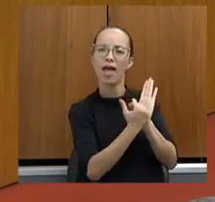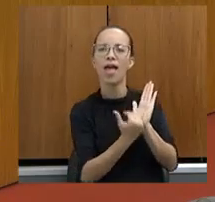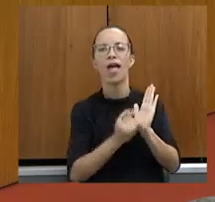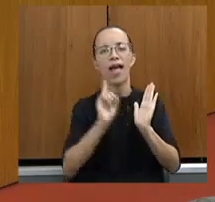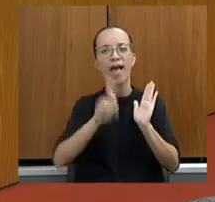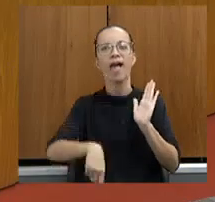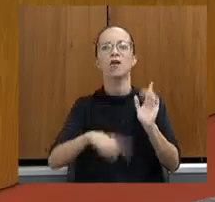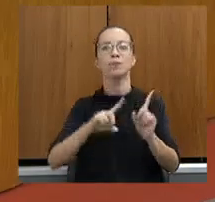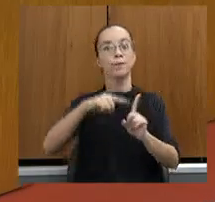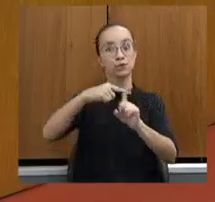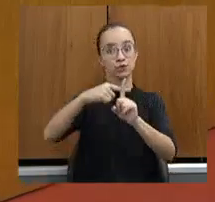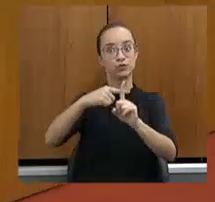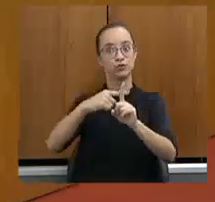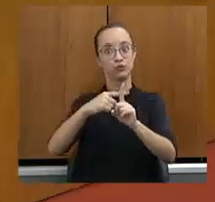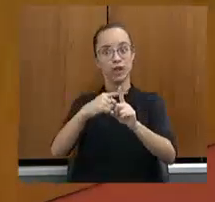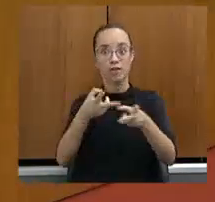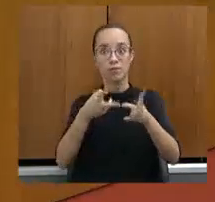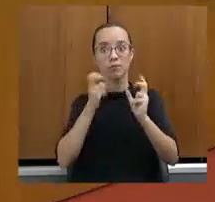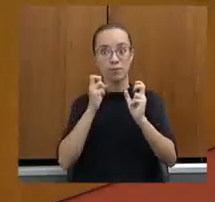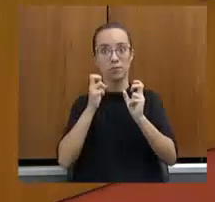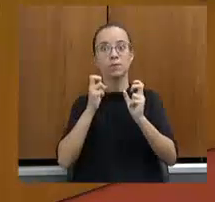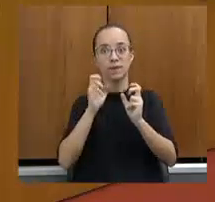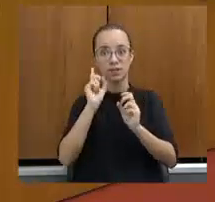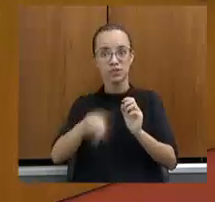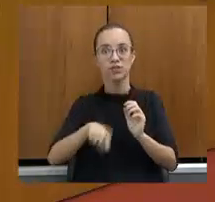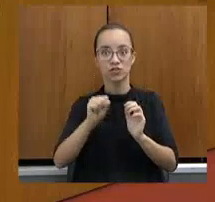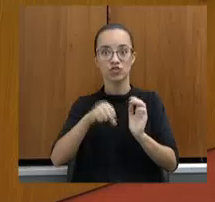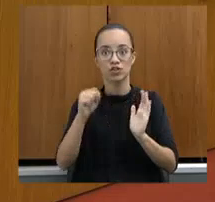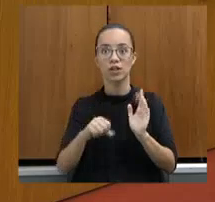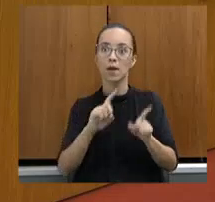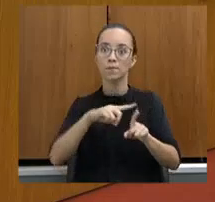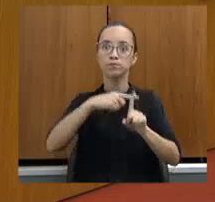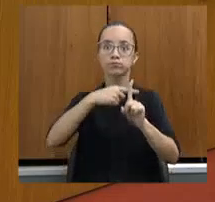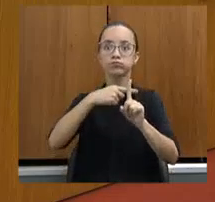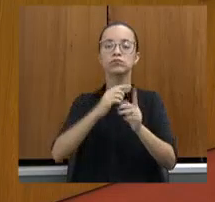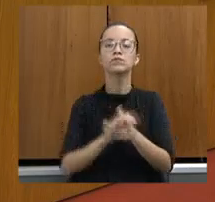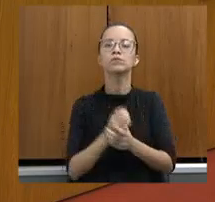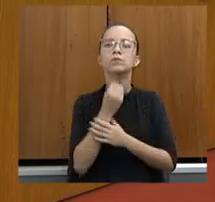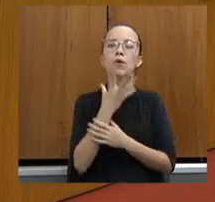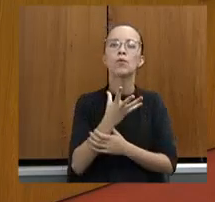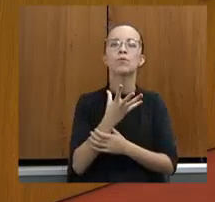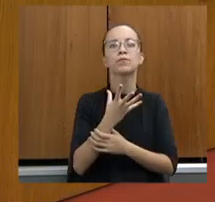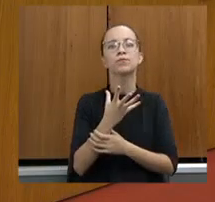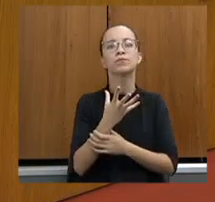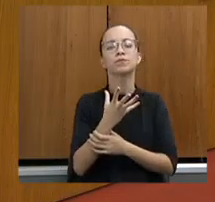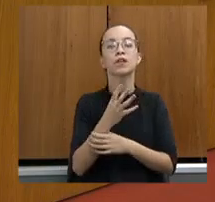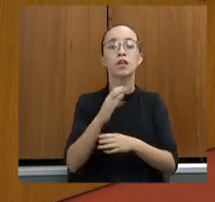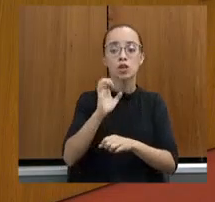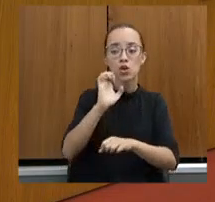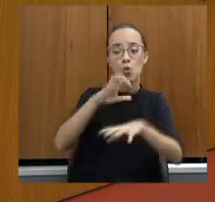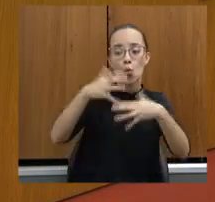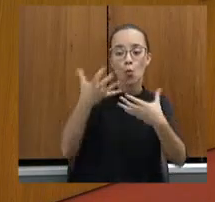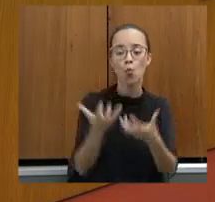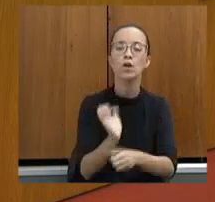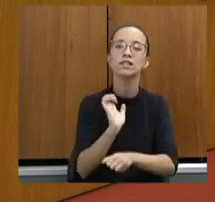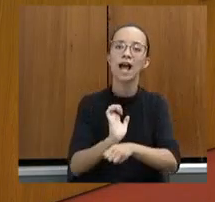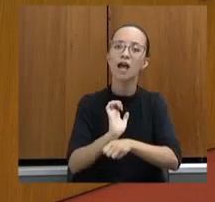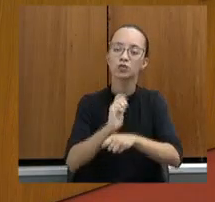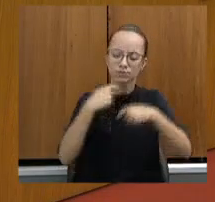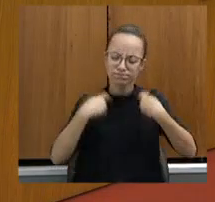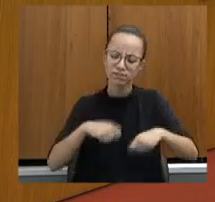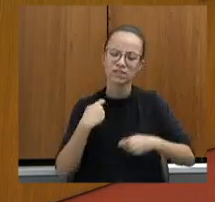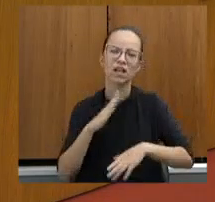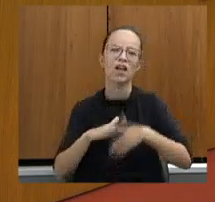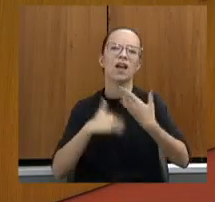positivos a nosso ver são números bastante positivos e que mais que ainda o estado ainda Precisa evoluir